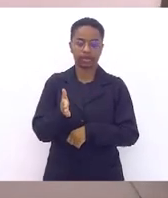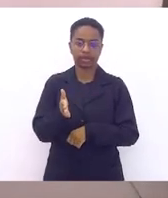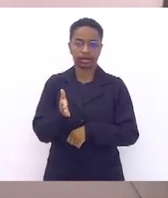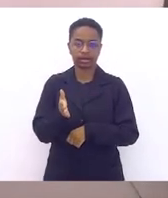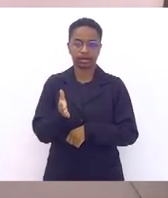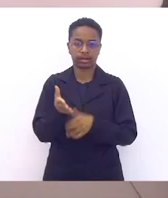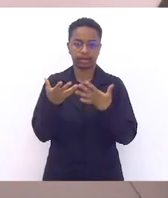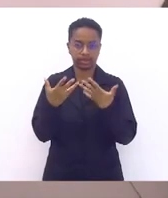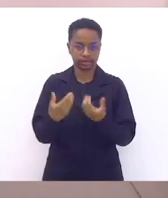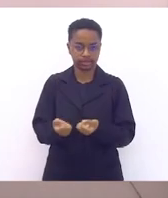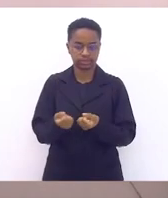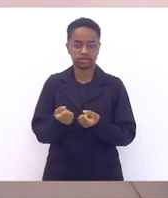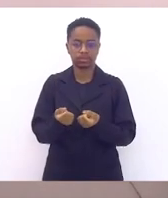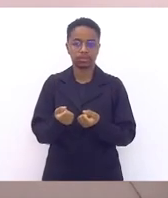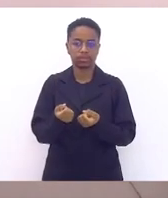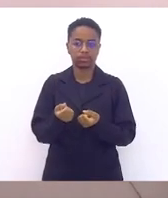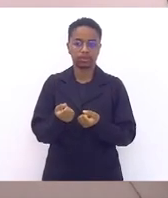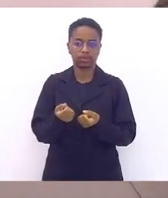aí da...